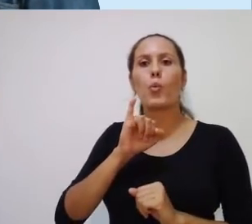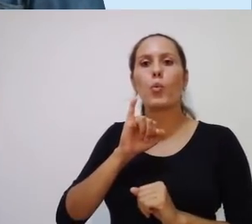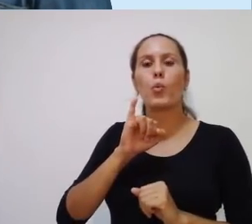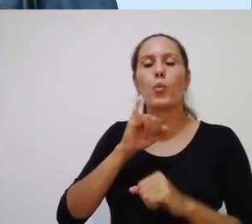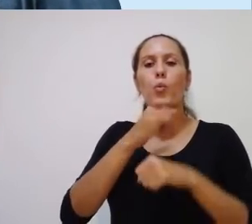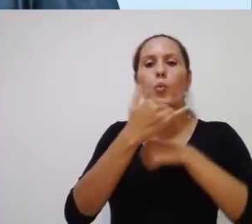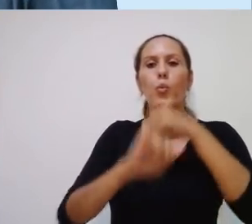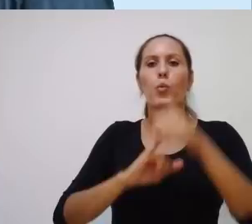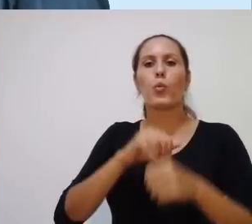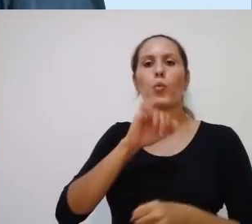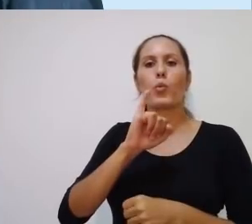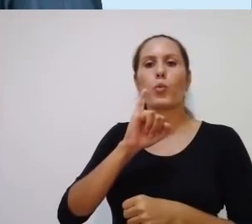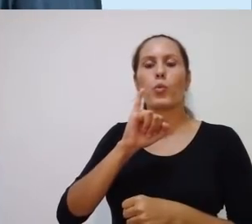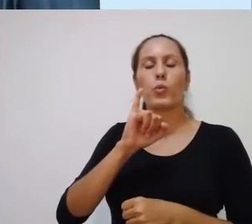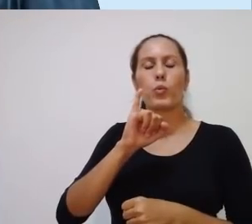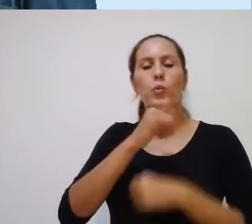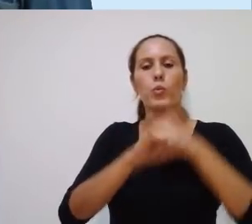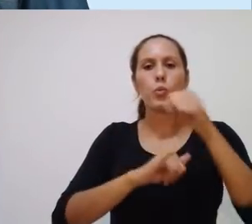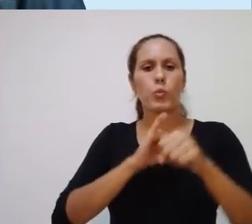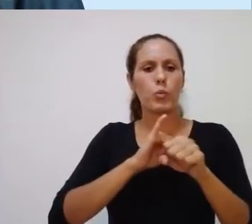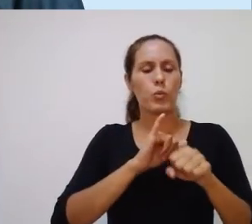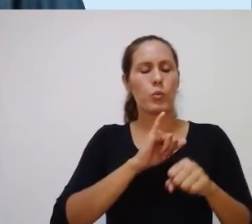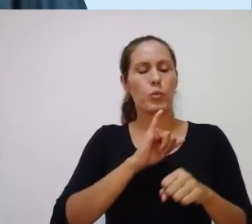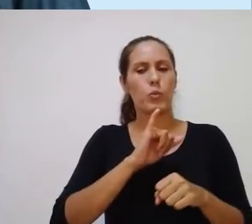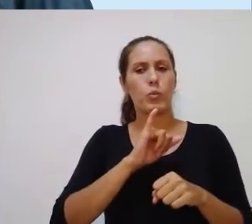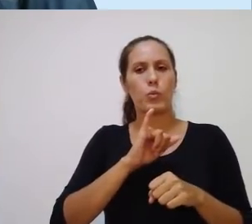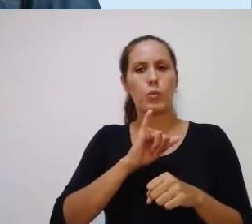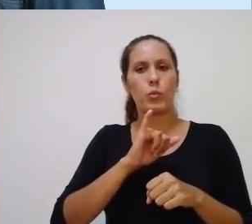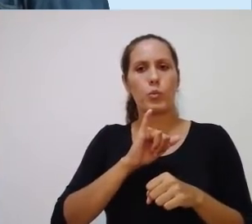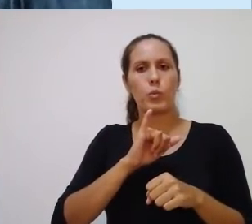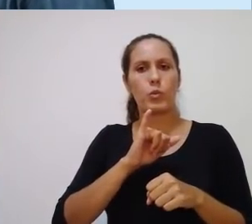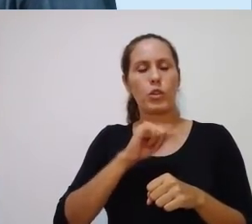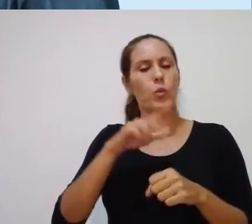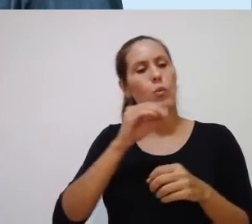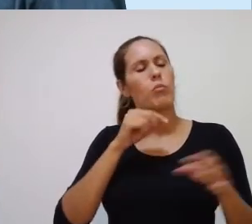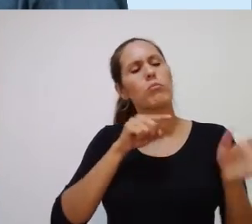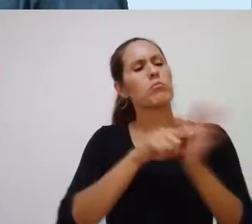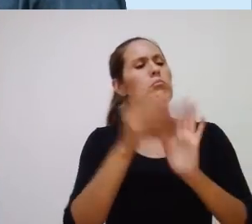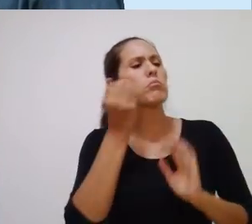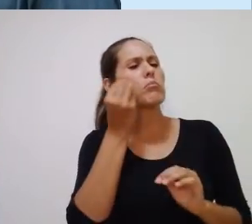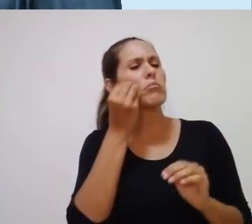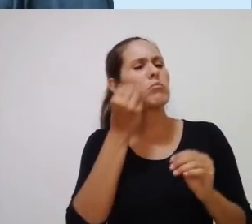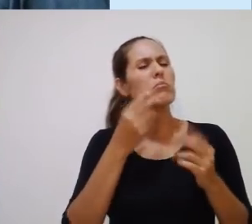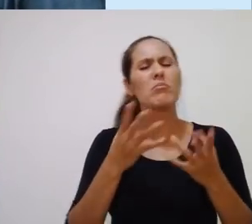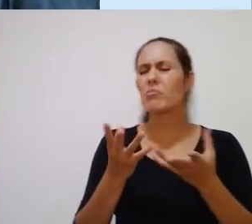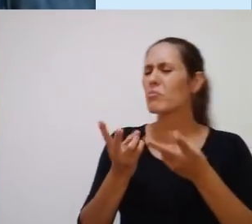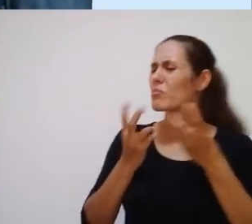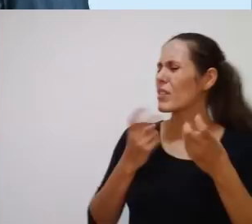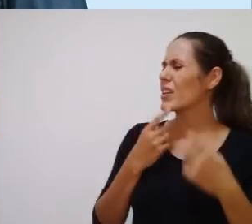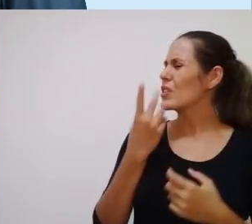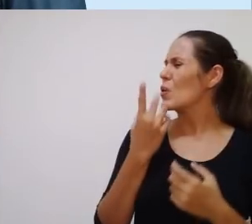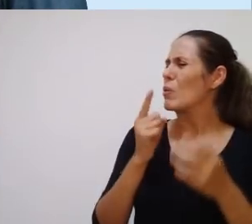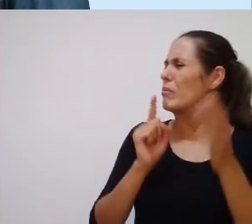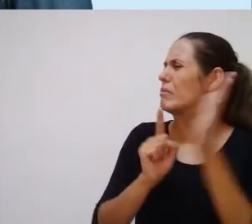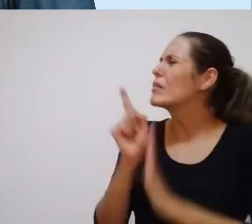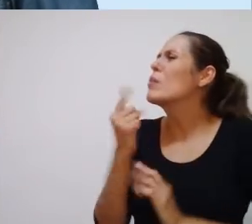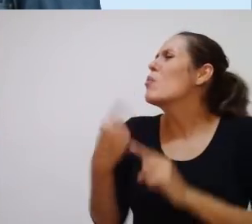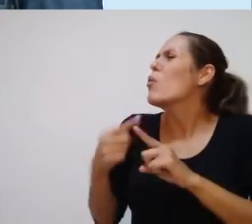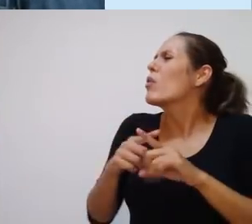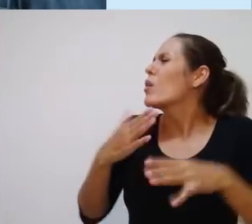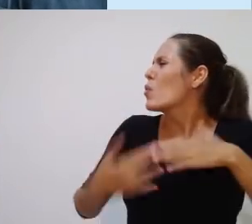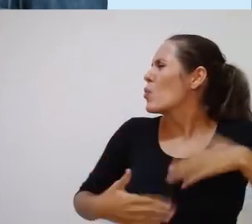percebeu que o nosso corpo só absorvia o íon do cálcio, ela fez a pergunta ao professor. Questionamento, sim. Questionou o professor.